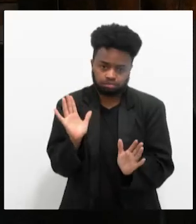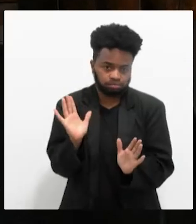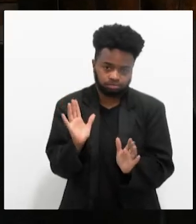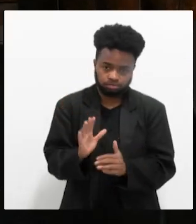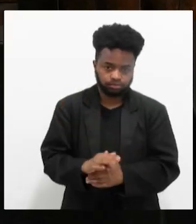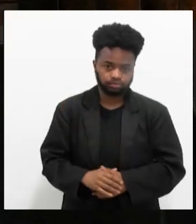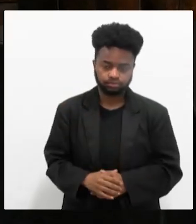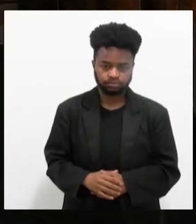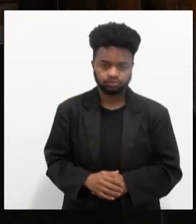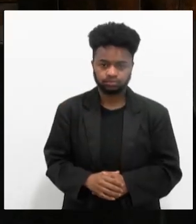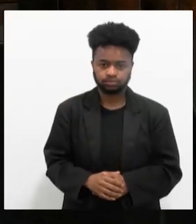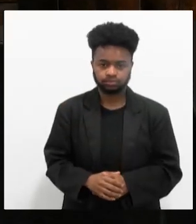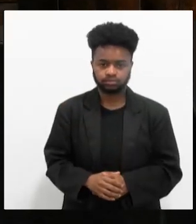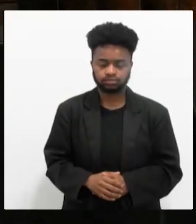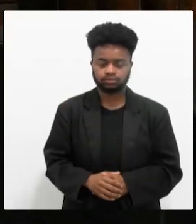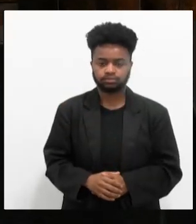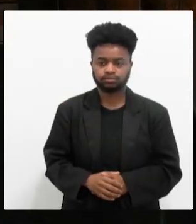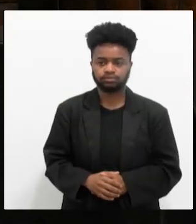Eu não sei.